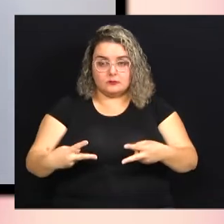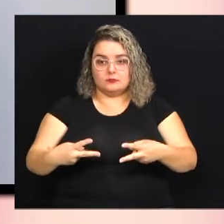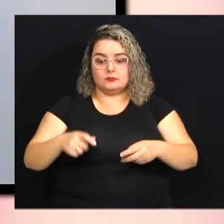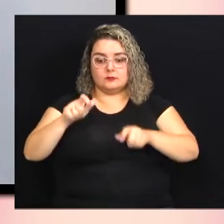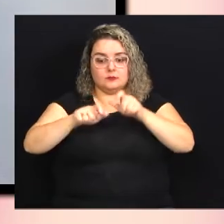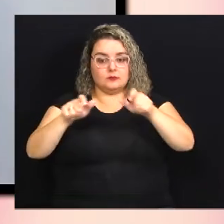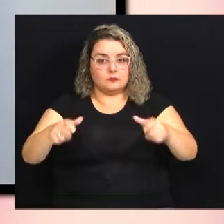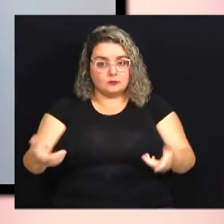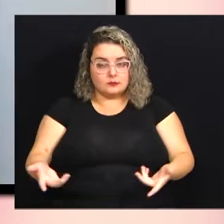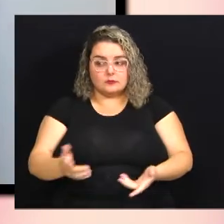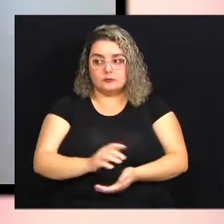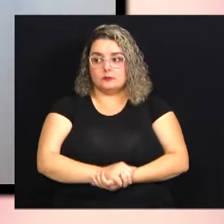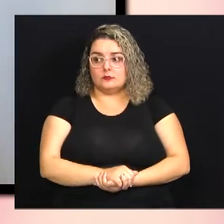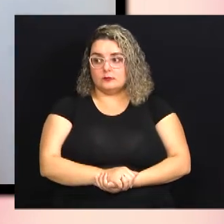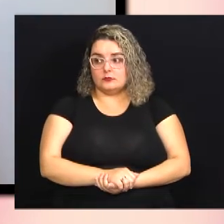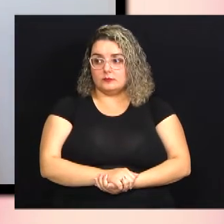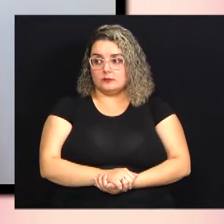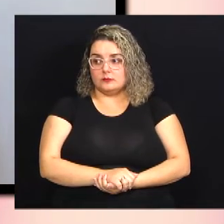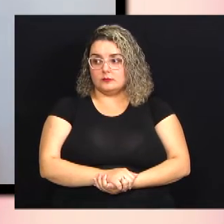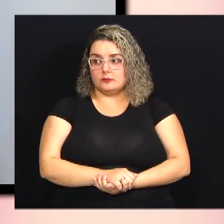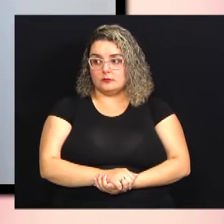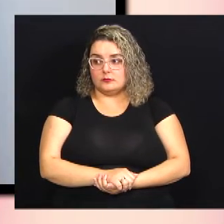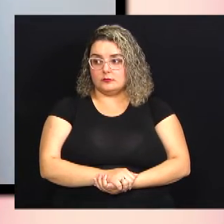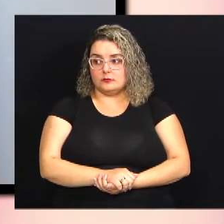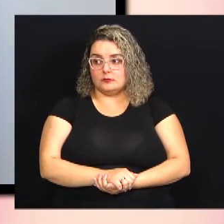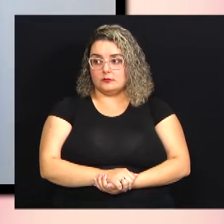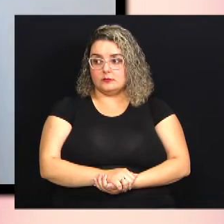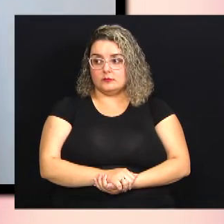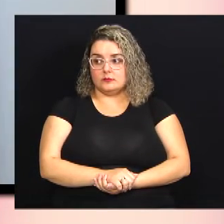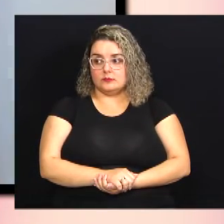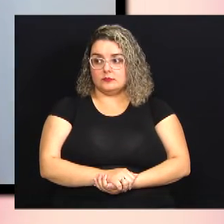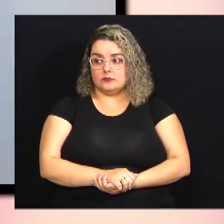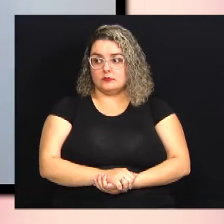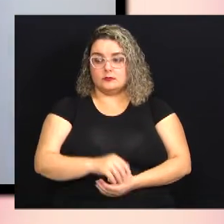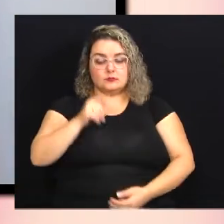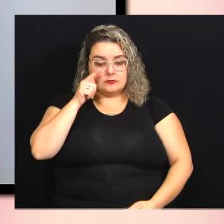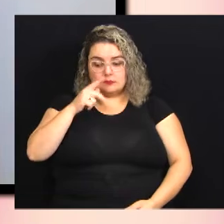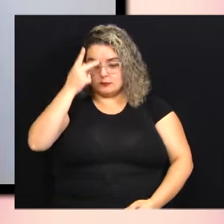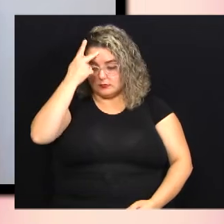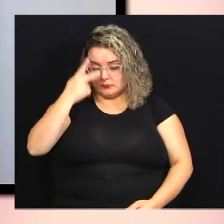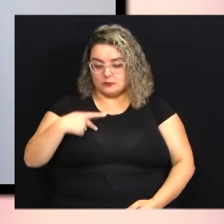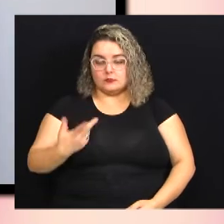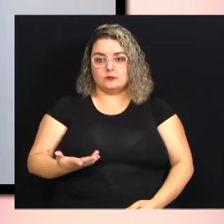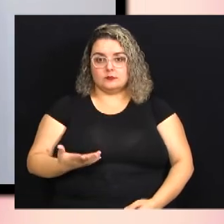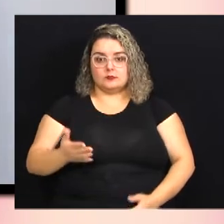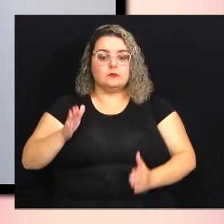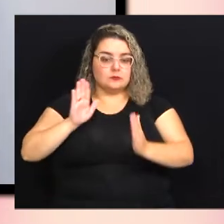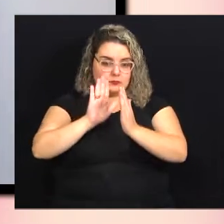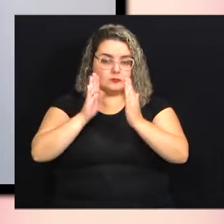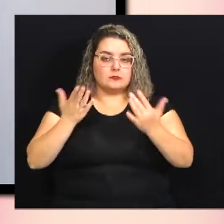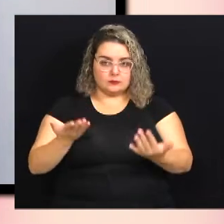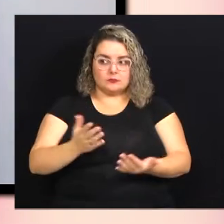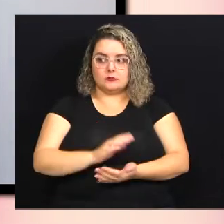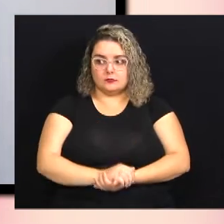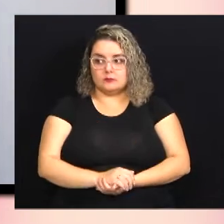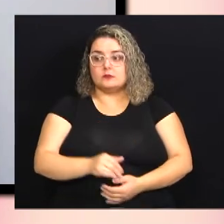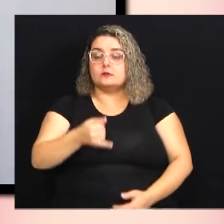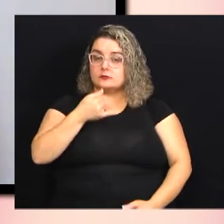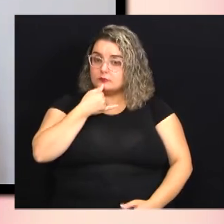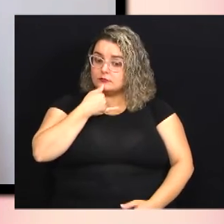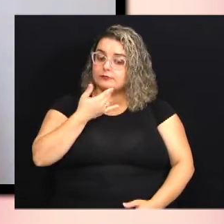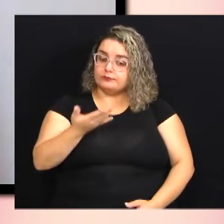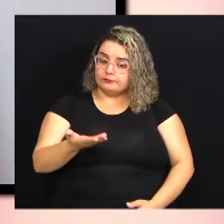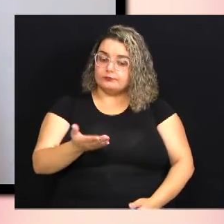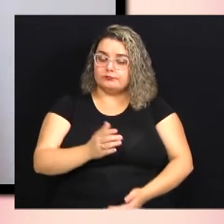pessoas, né? A ponto de você não reconhecer a si próprio no espelho,